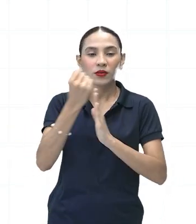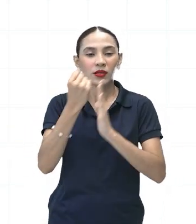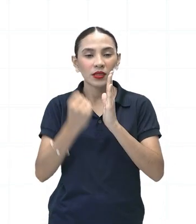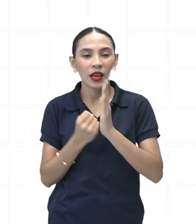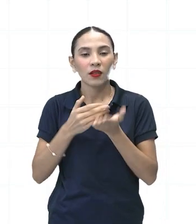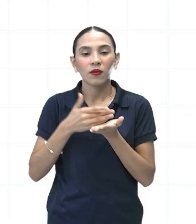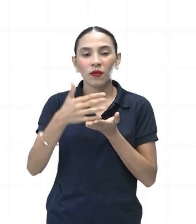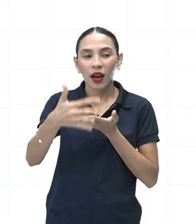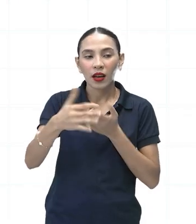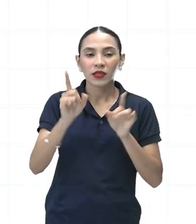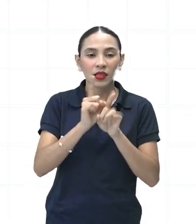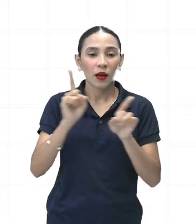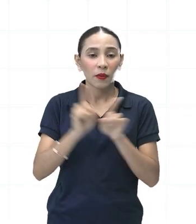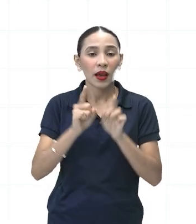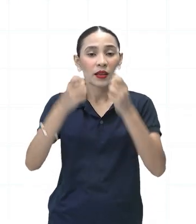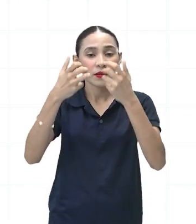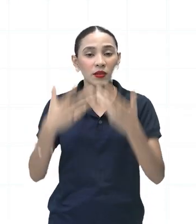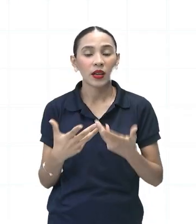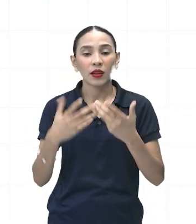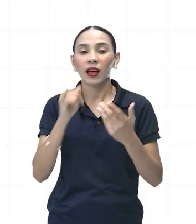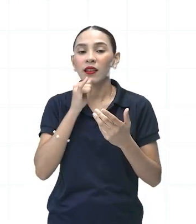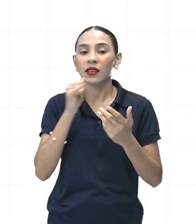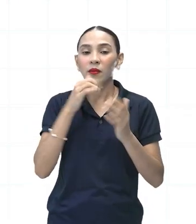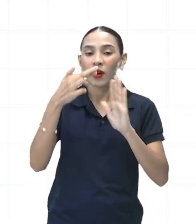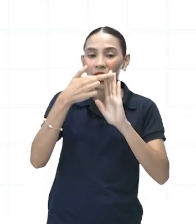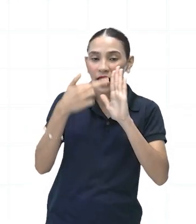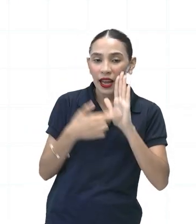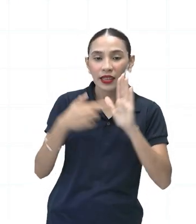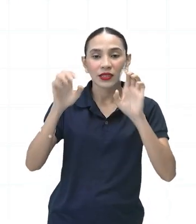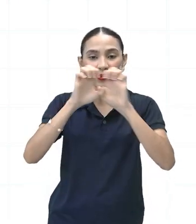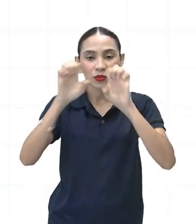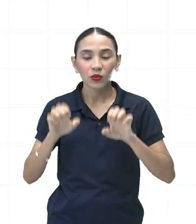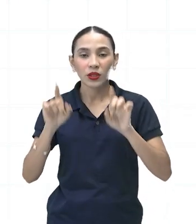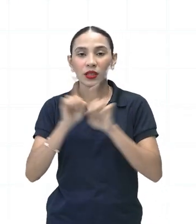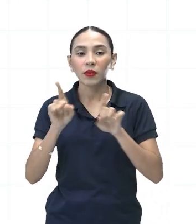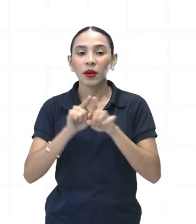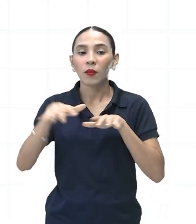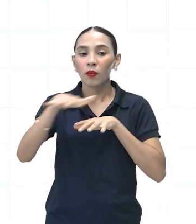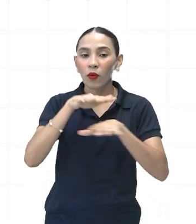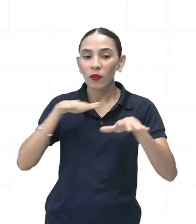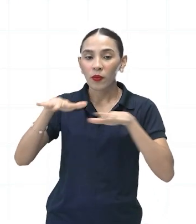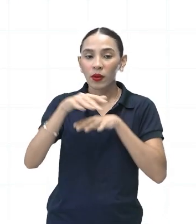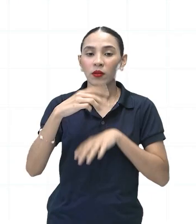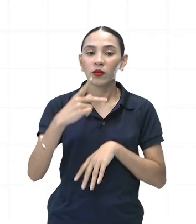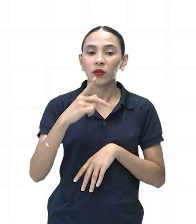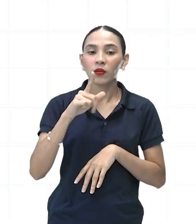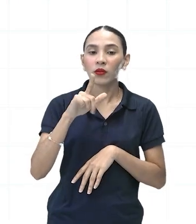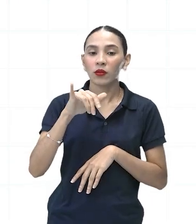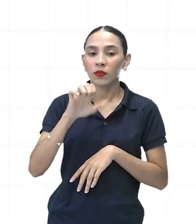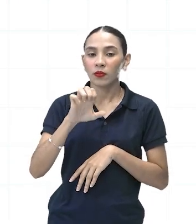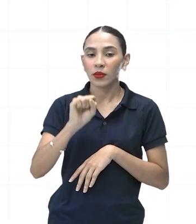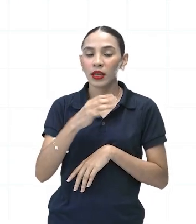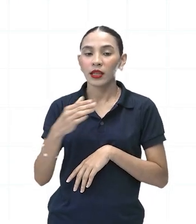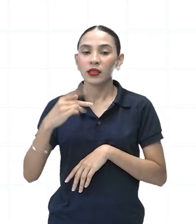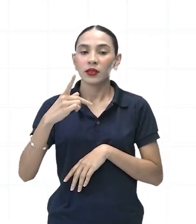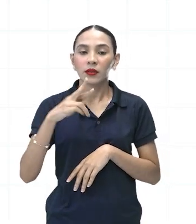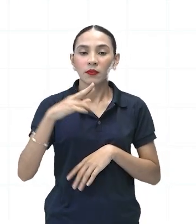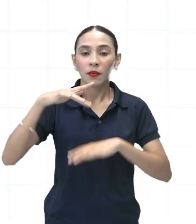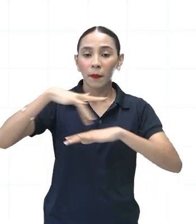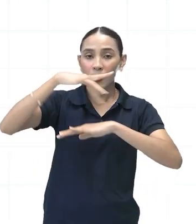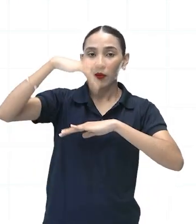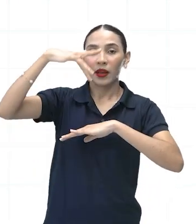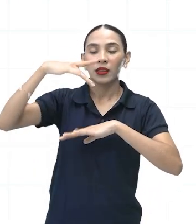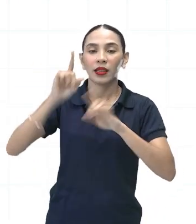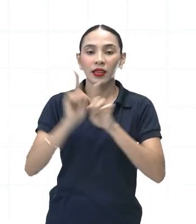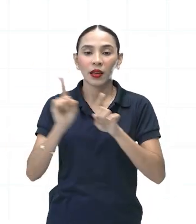séculos, destacando-se pelo rigor técnico e movimentos precisos como plié, piruetas e saltos. A